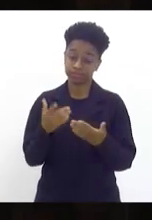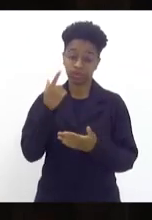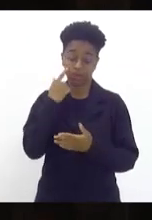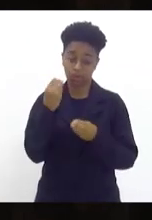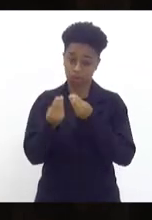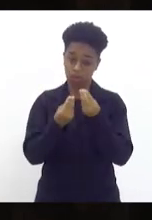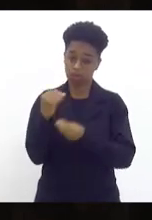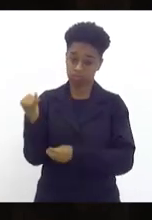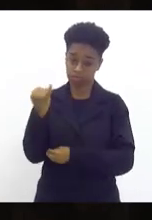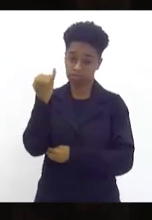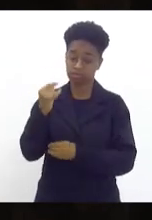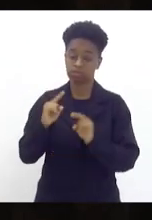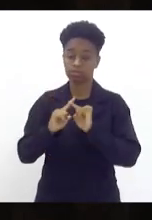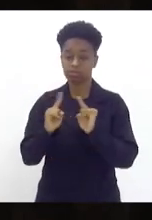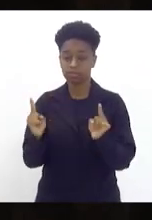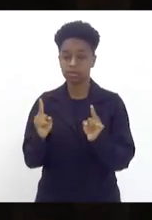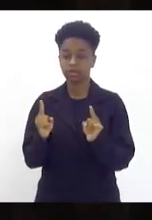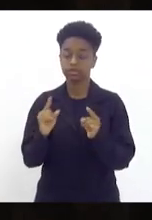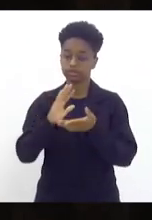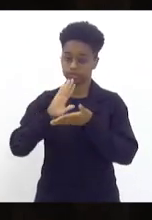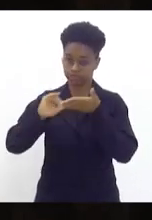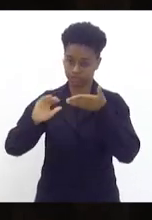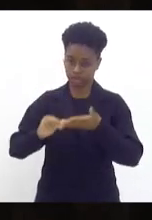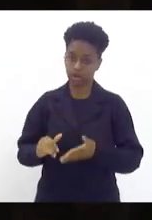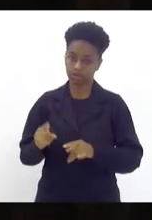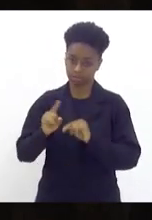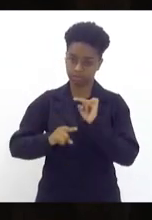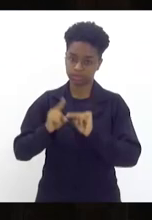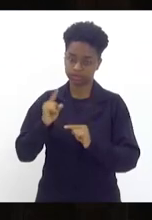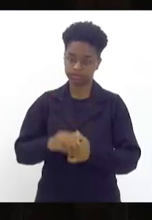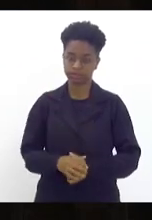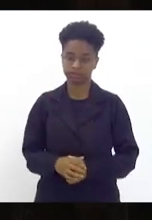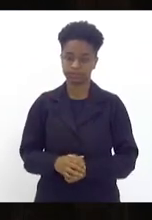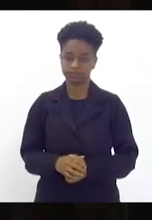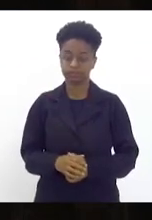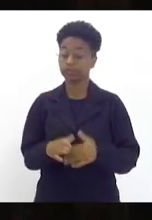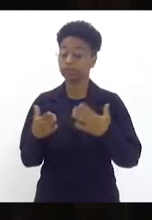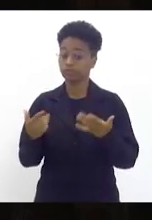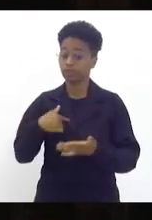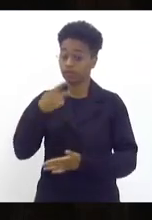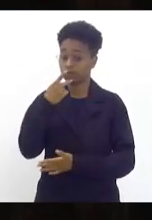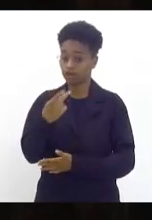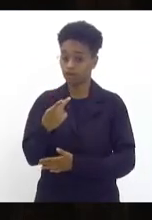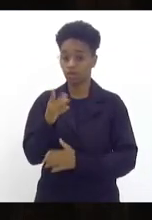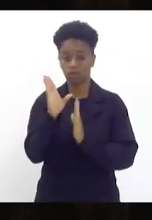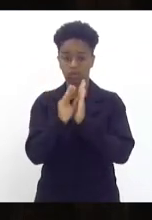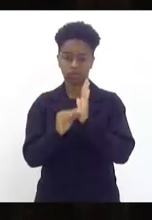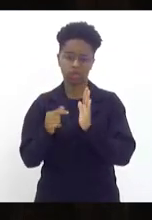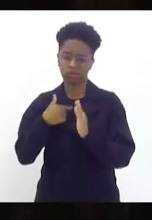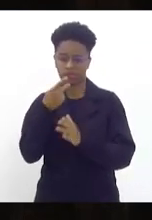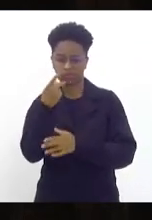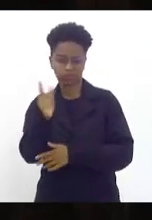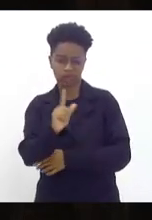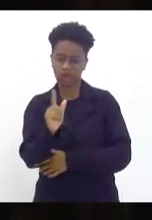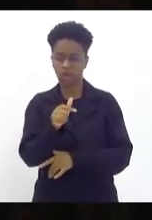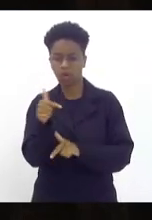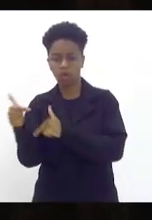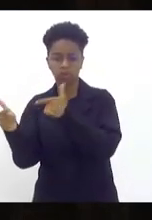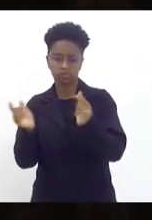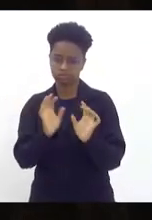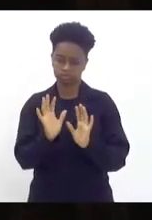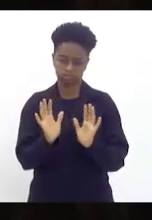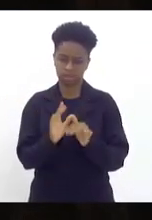importante. Mas tiraram a cartilha, tiraram. Né? Então, eu digo, o conteúdo, não vou falar outros casos mais esdrúxulos, até